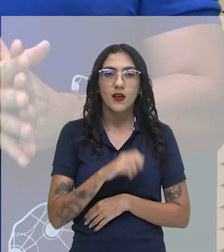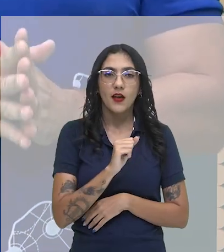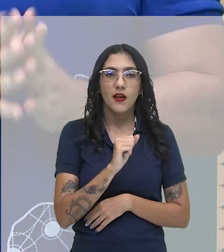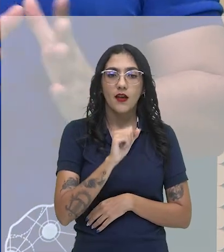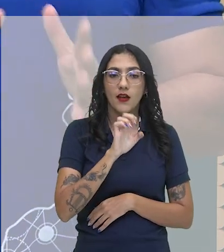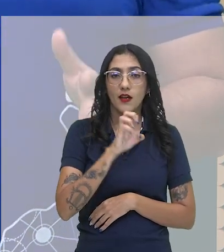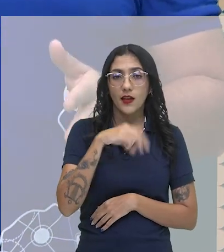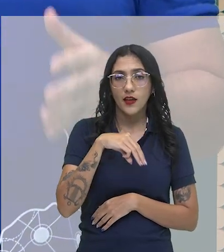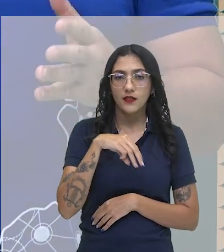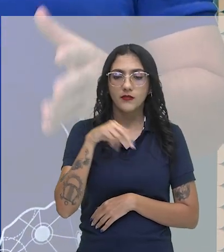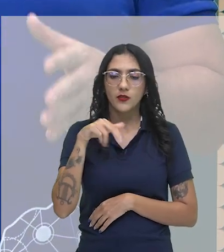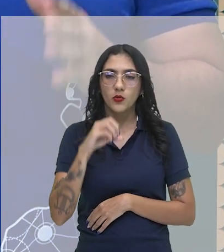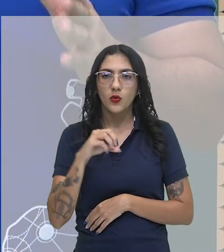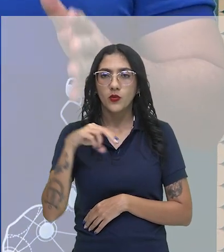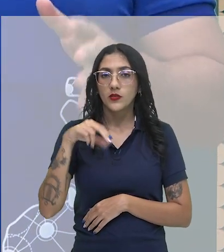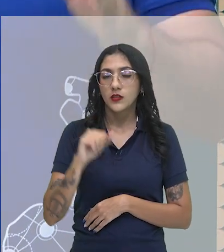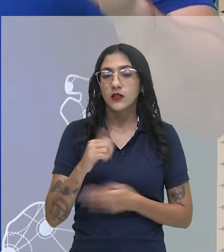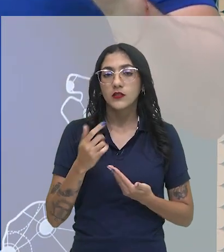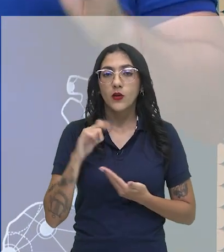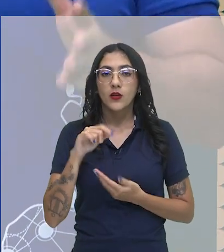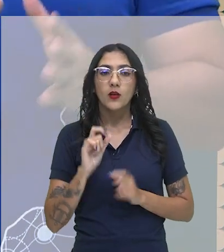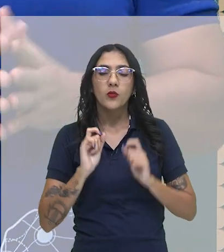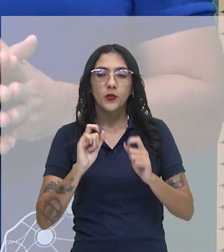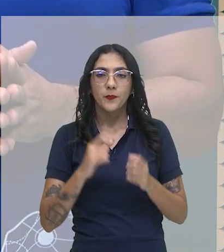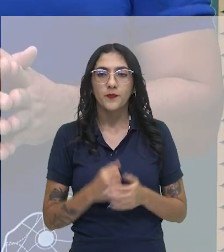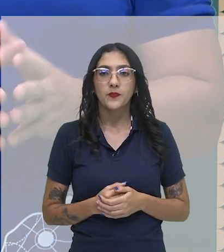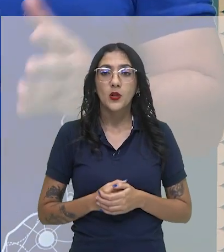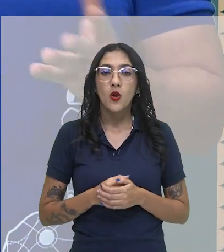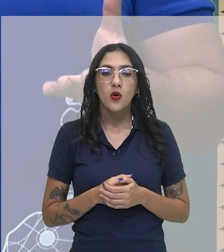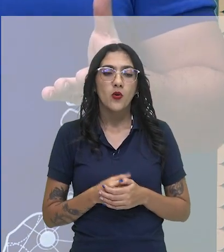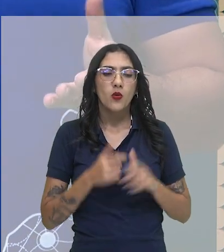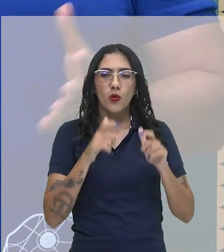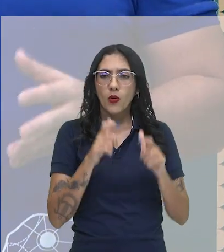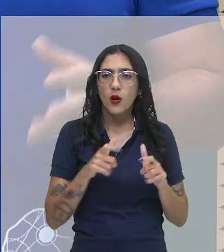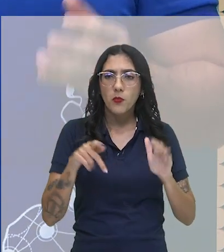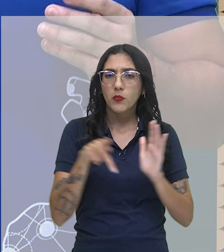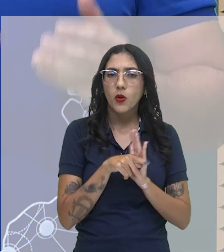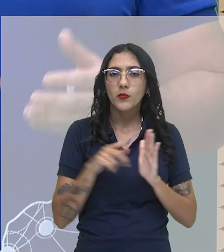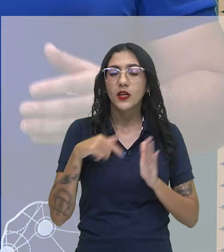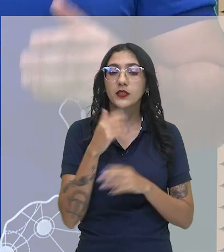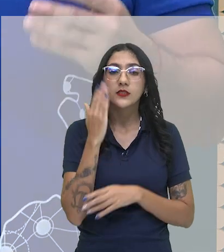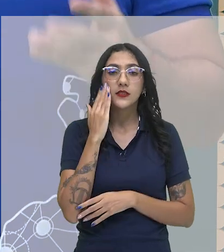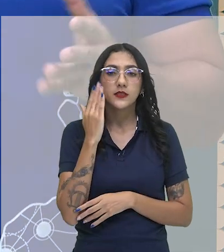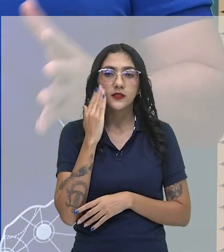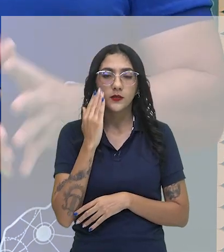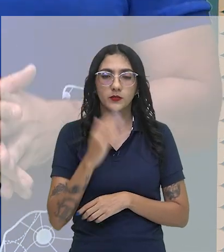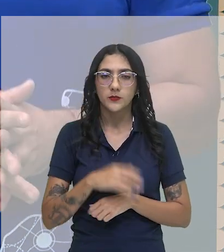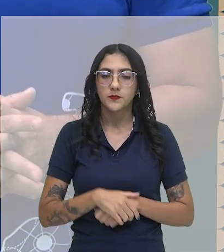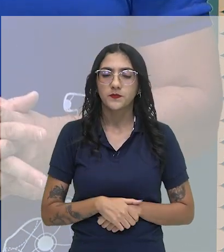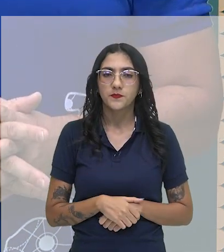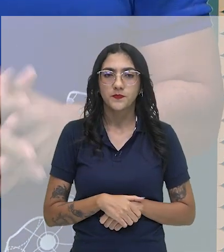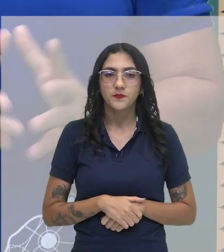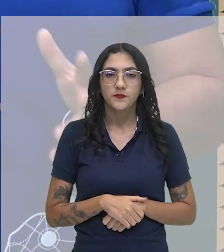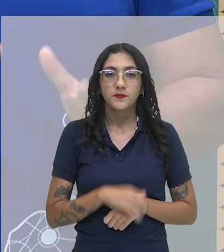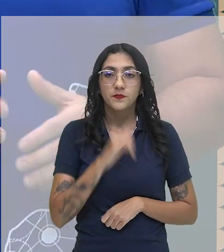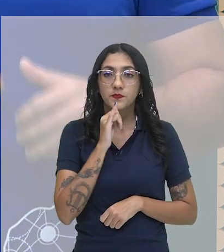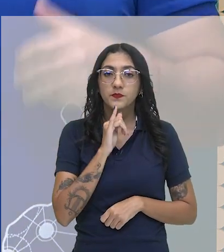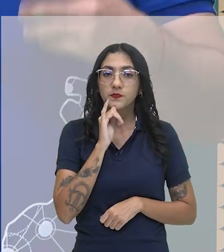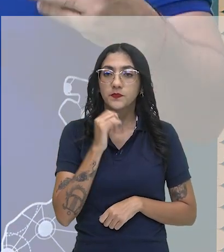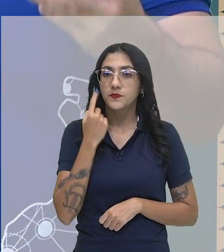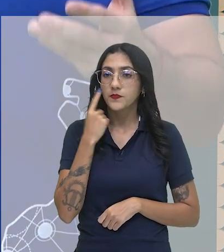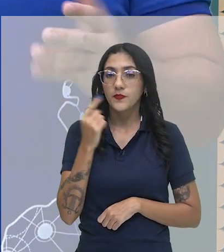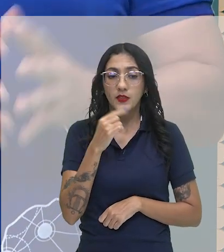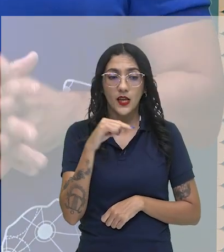geral, nós usamos com lugares específicos. Por exemplo, they are at the bus stop. Eles